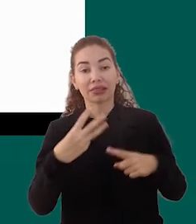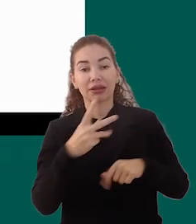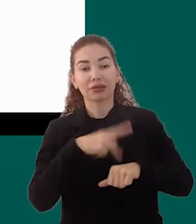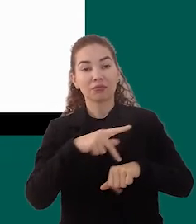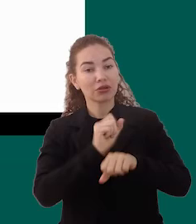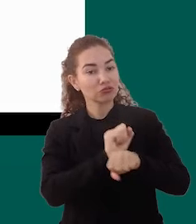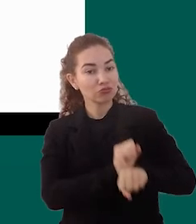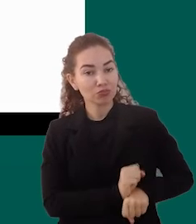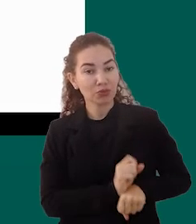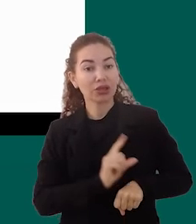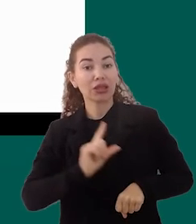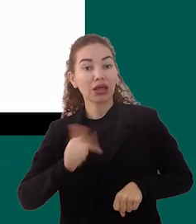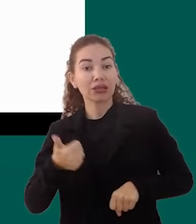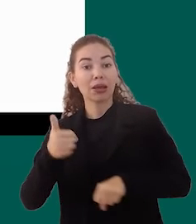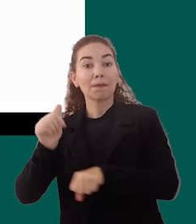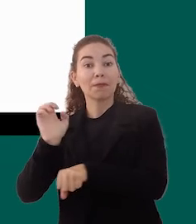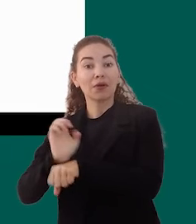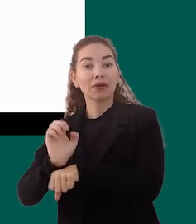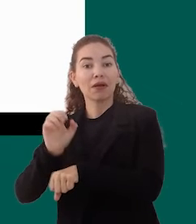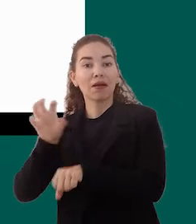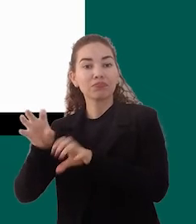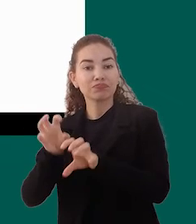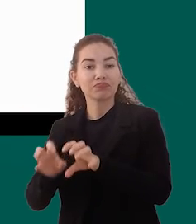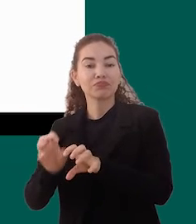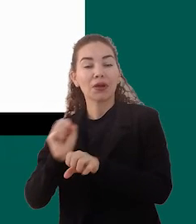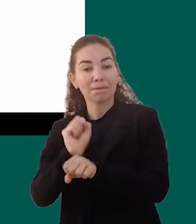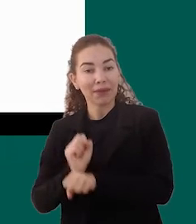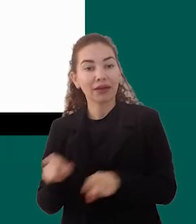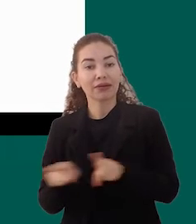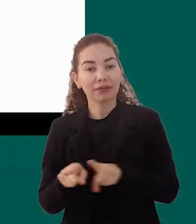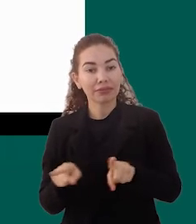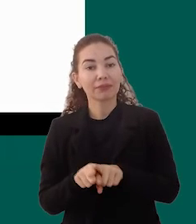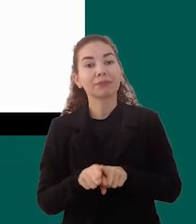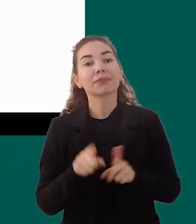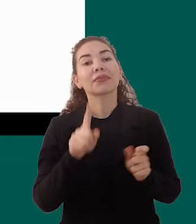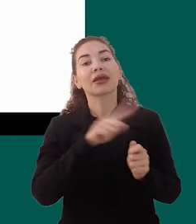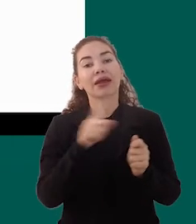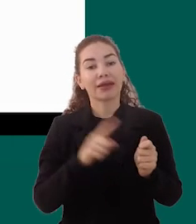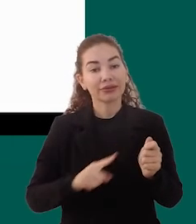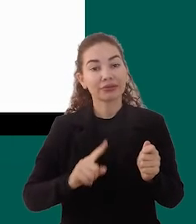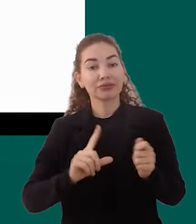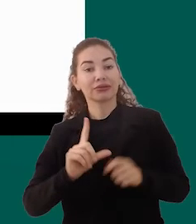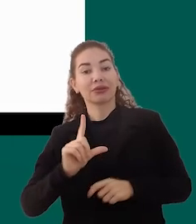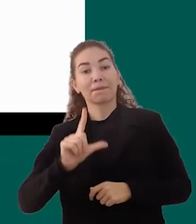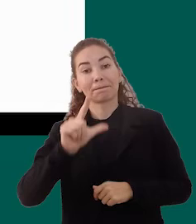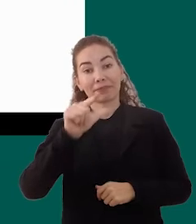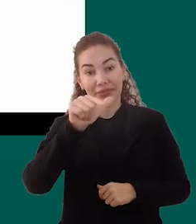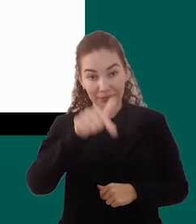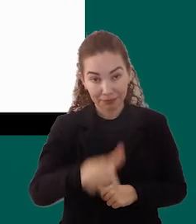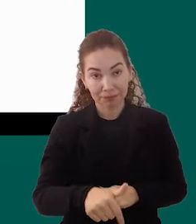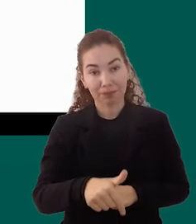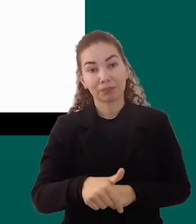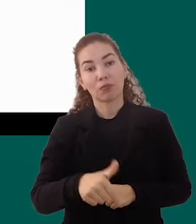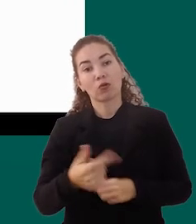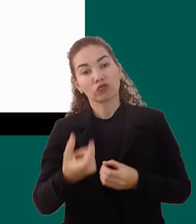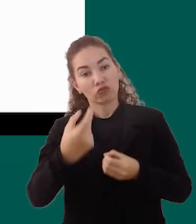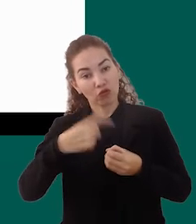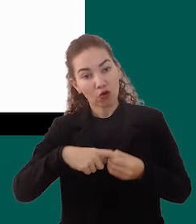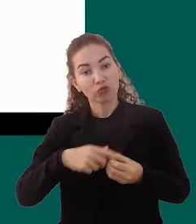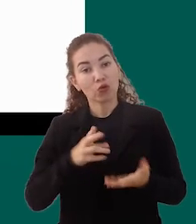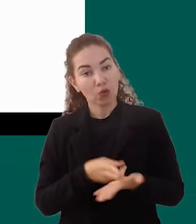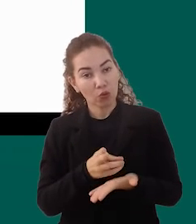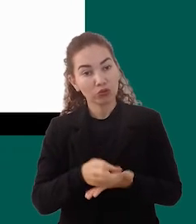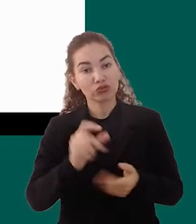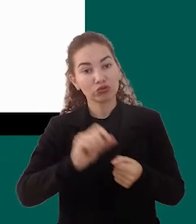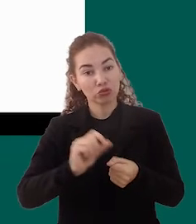seguidos por diversos outros países europeus, o uso da vacina de Oxford AstraZeneca, que depois foi retificado essa postura pela